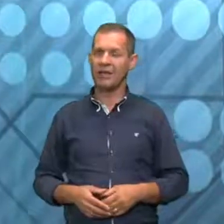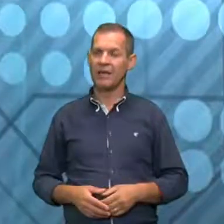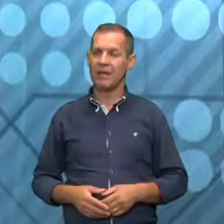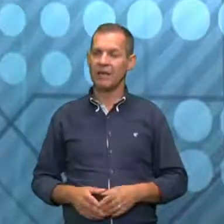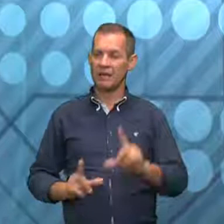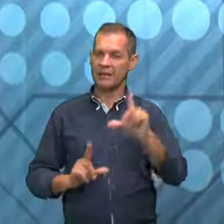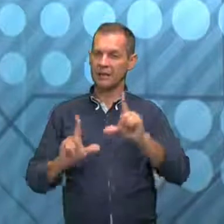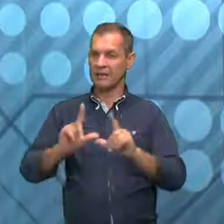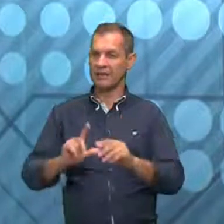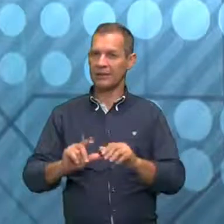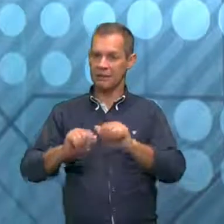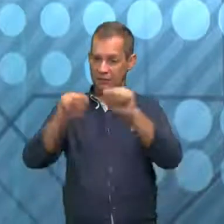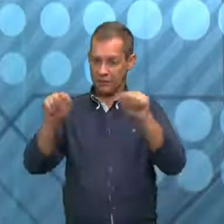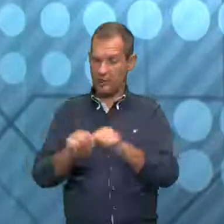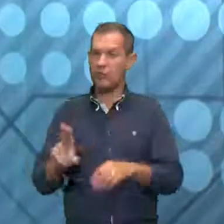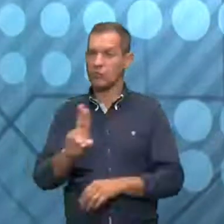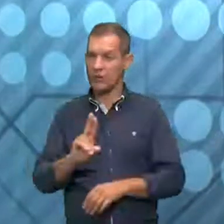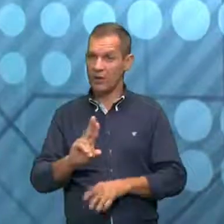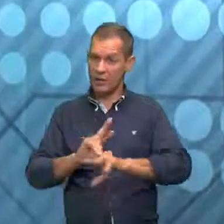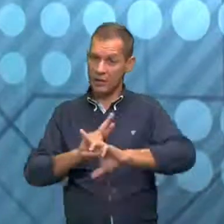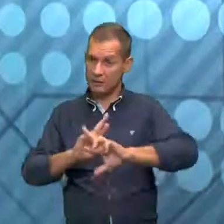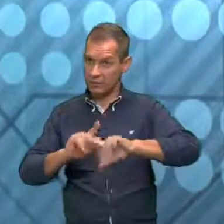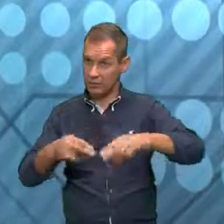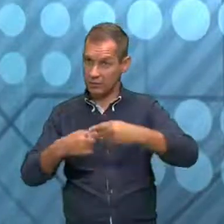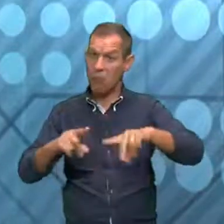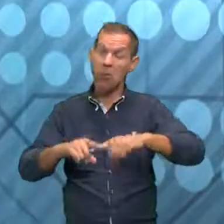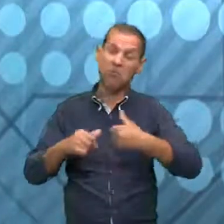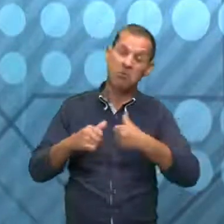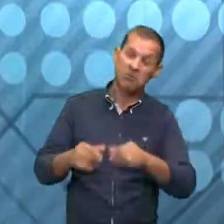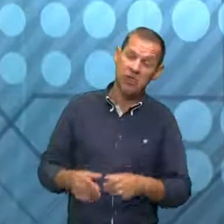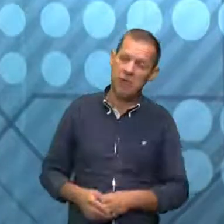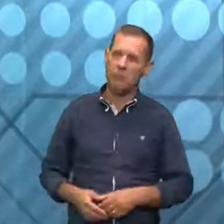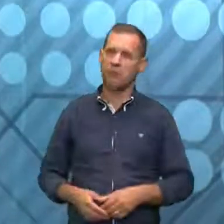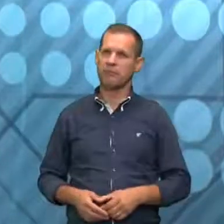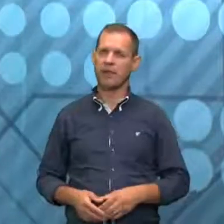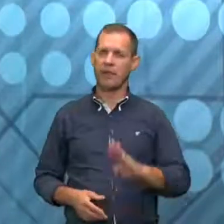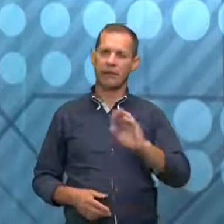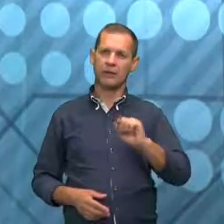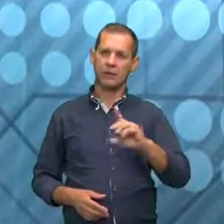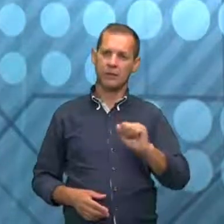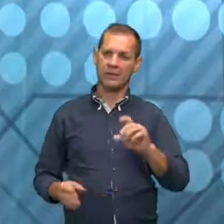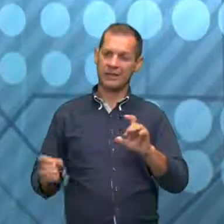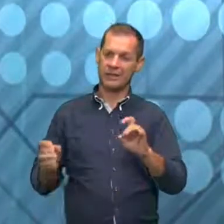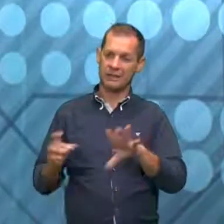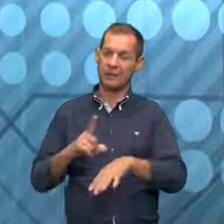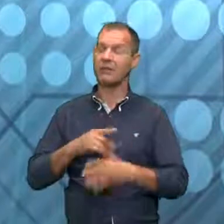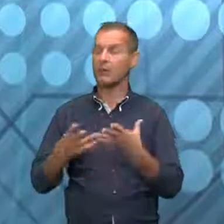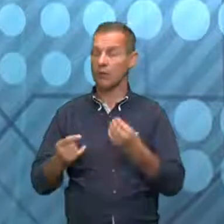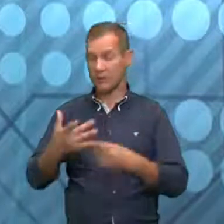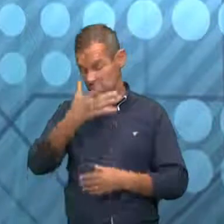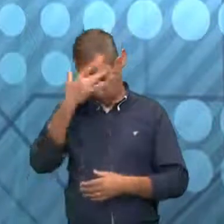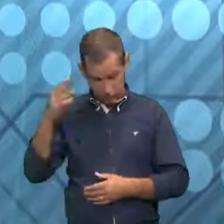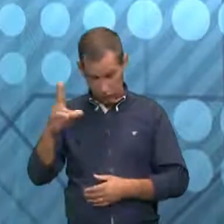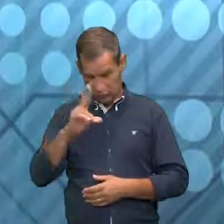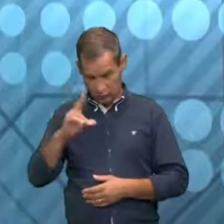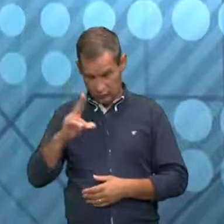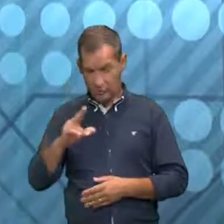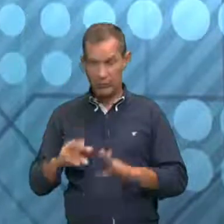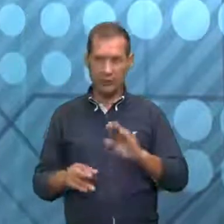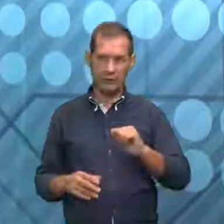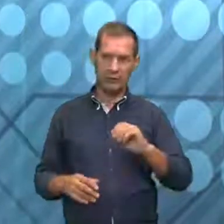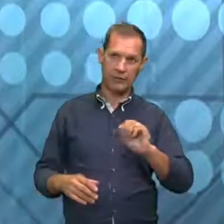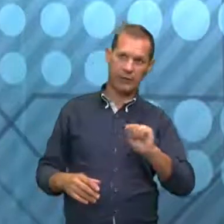tem que ser utilizada para alguma outra coisa. Eles não estão ali desligando essa banda à toa, tem muita gente olhando essa